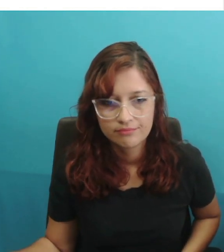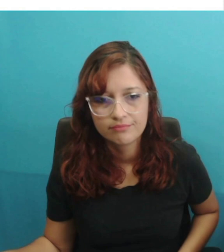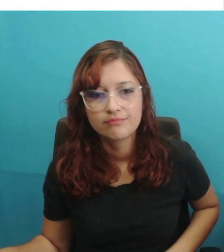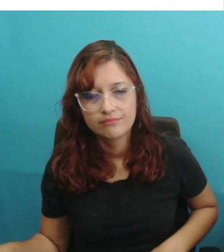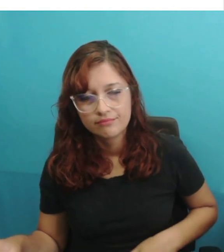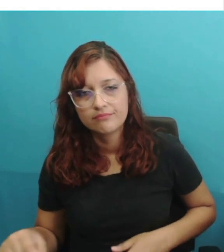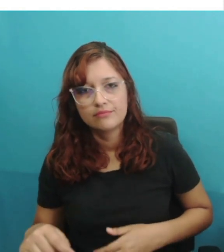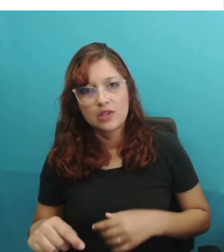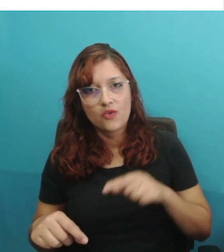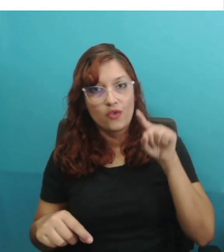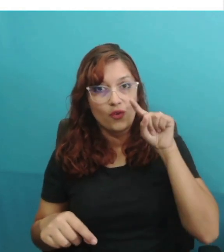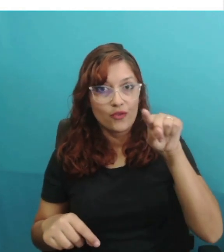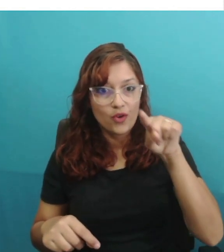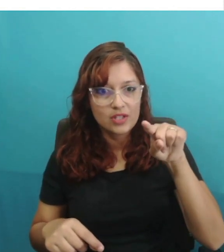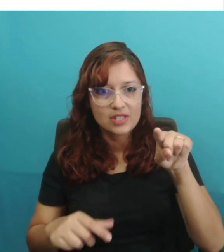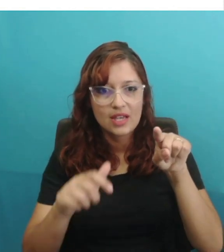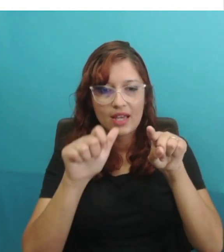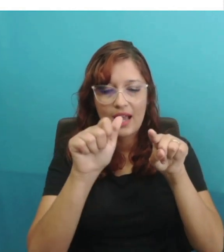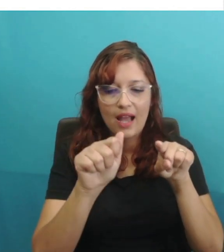porta.